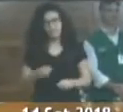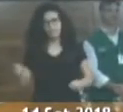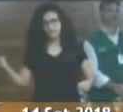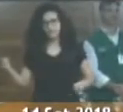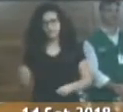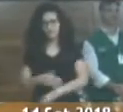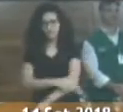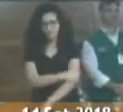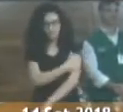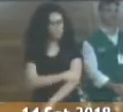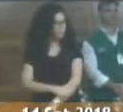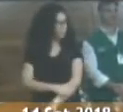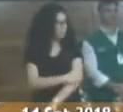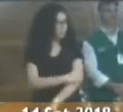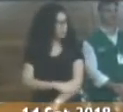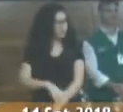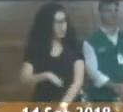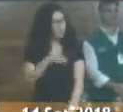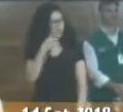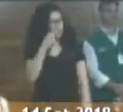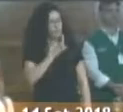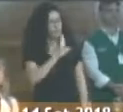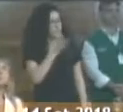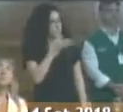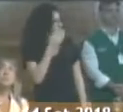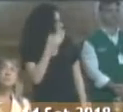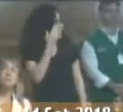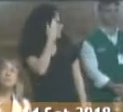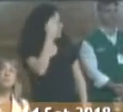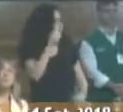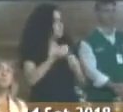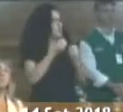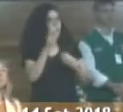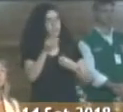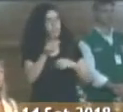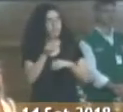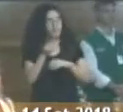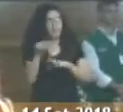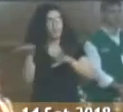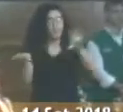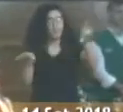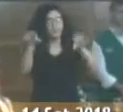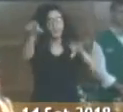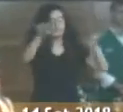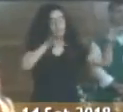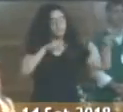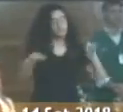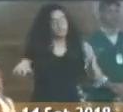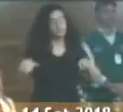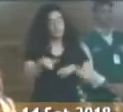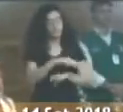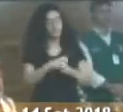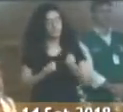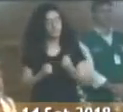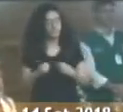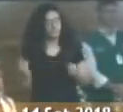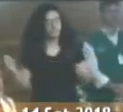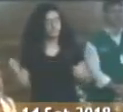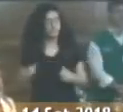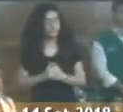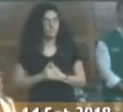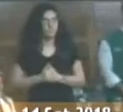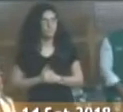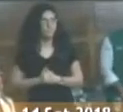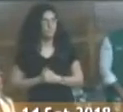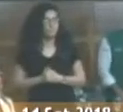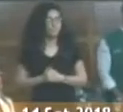praias principais, o deputado já entendendo como é que é essa coisa da Ilha Grande, que é o Abraão, Praia Grande aqui de frente, de Araçatiba, saíram